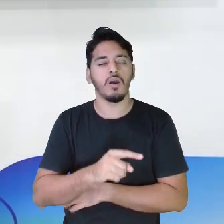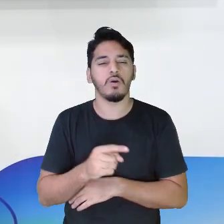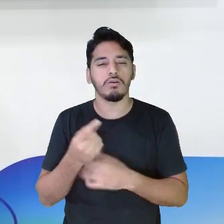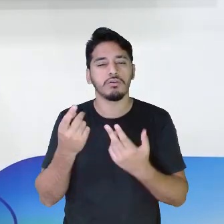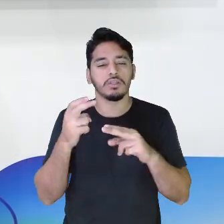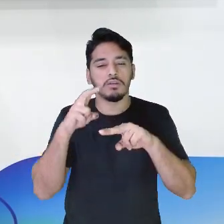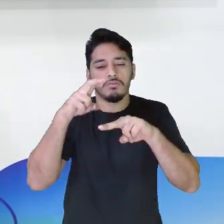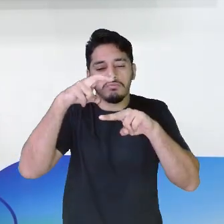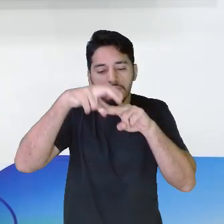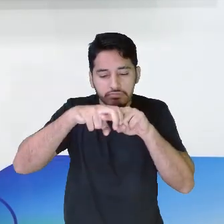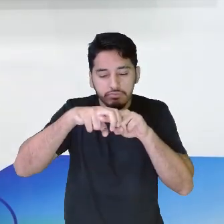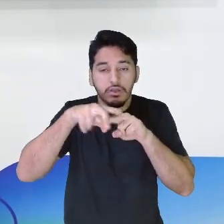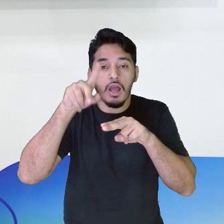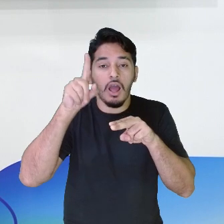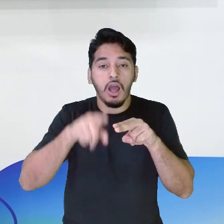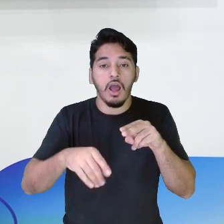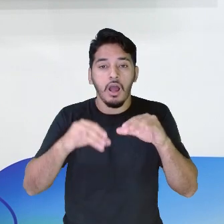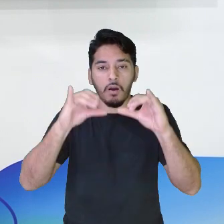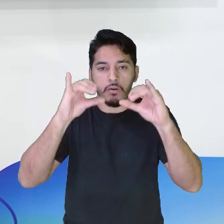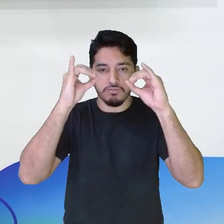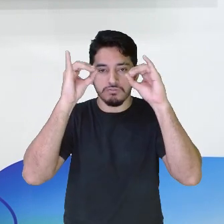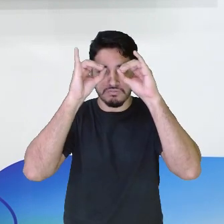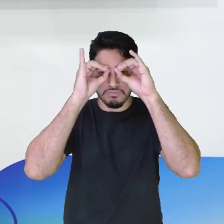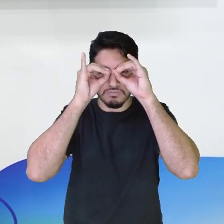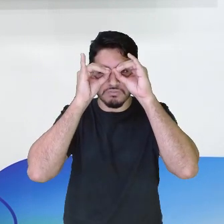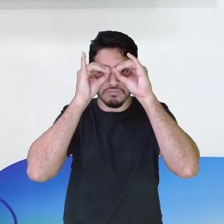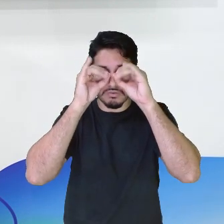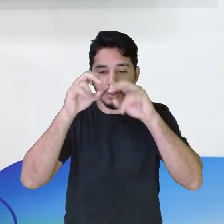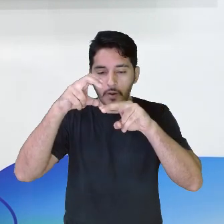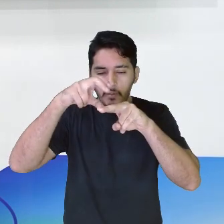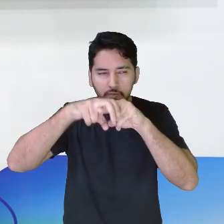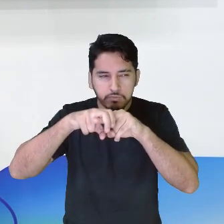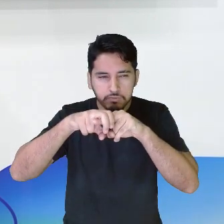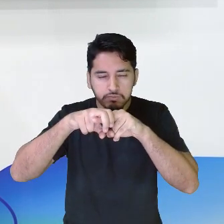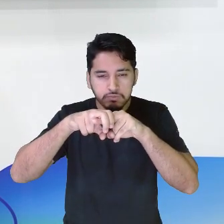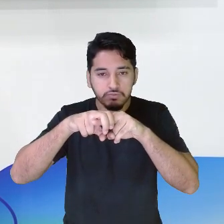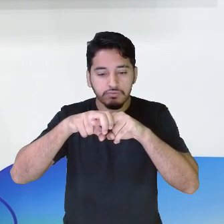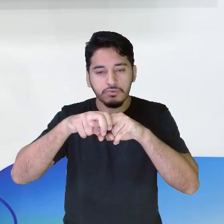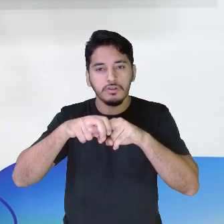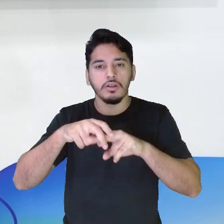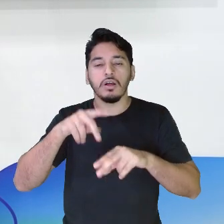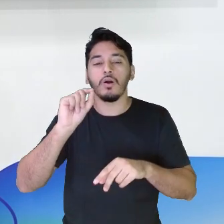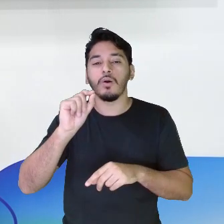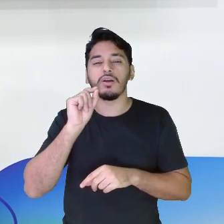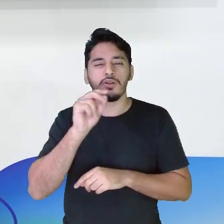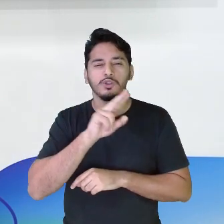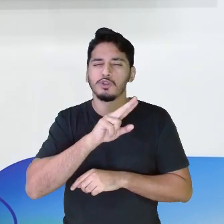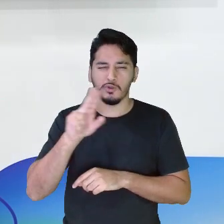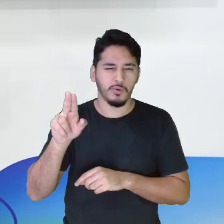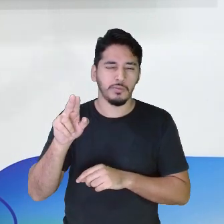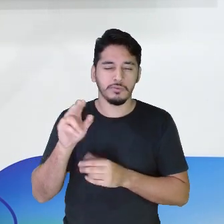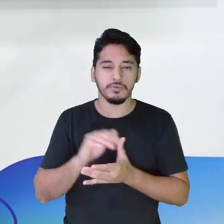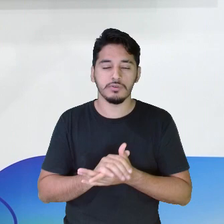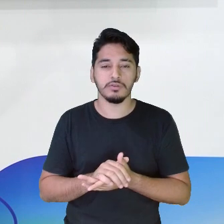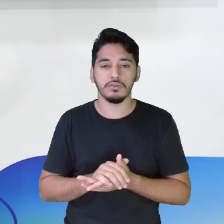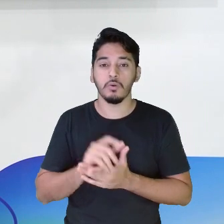muito. Eu não sei se isso ainda acontece, mas acertou no ângulo,